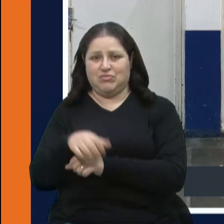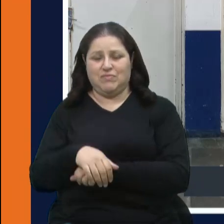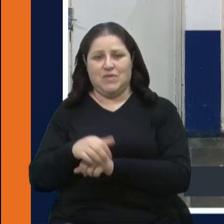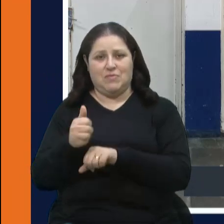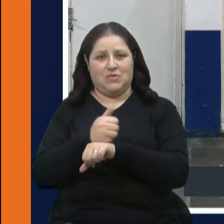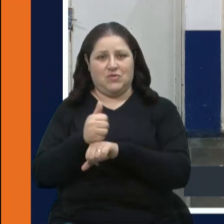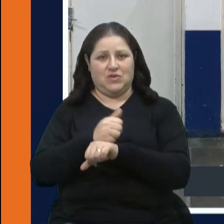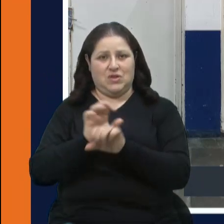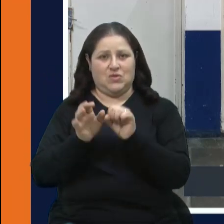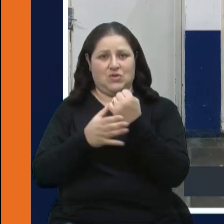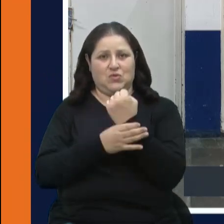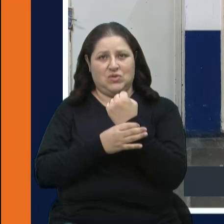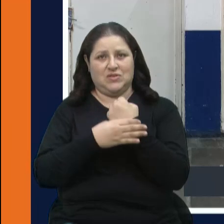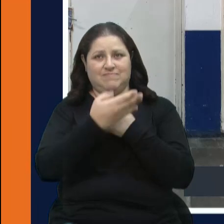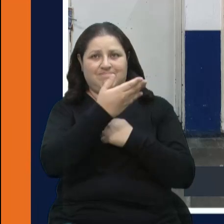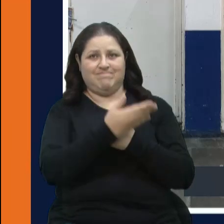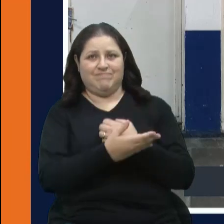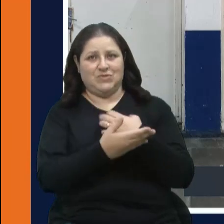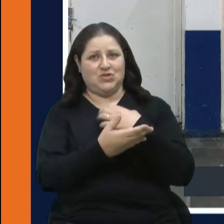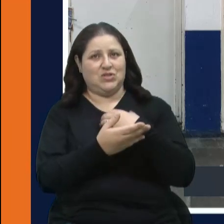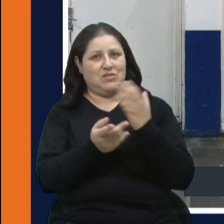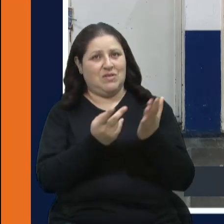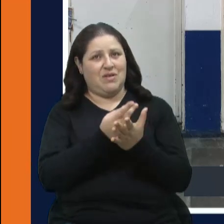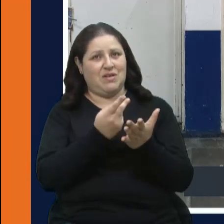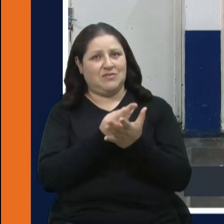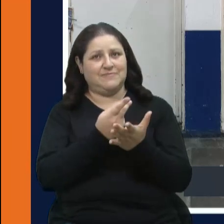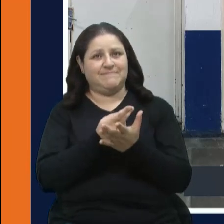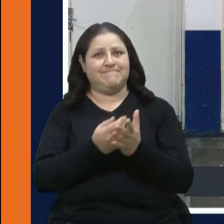pode perceber que está inadequada.